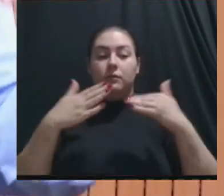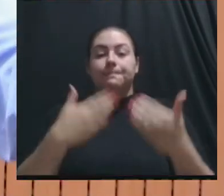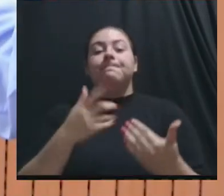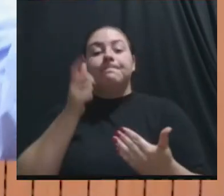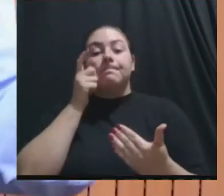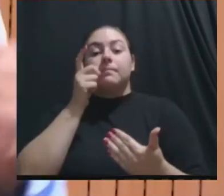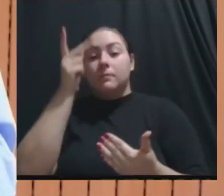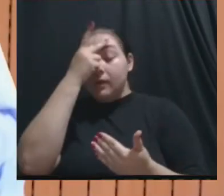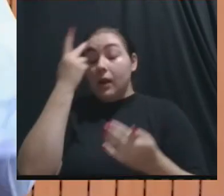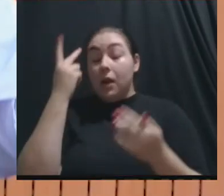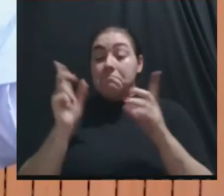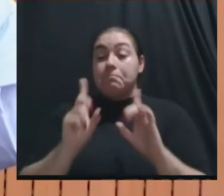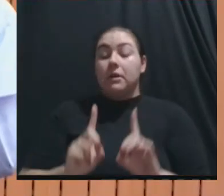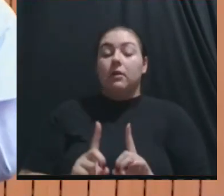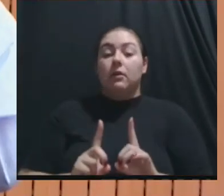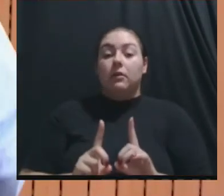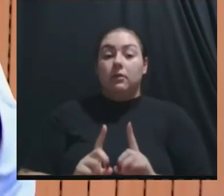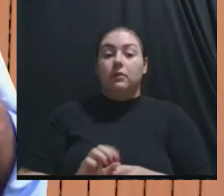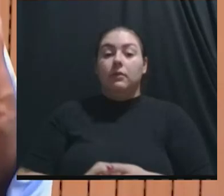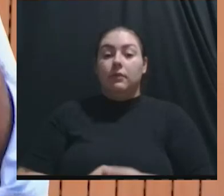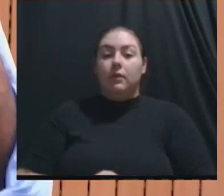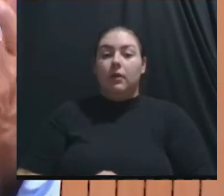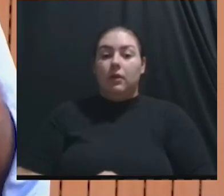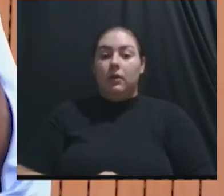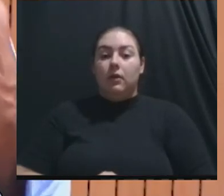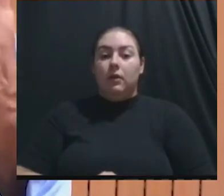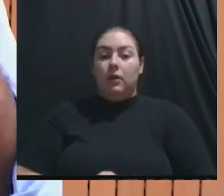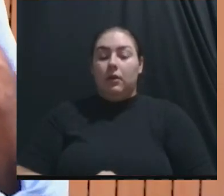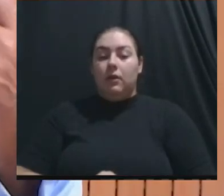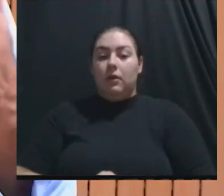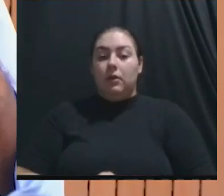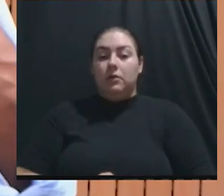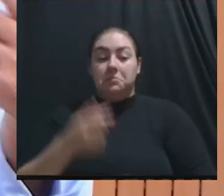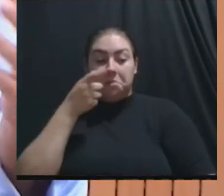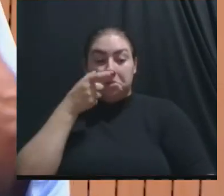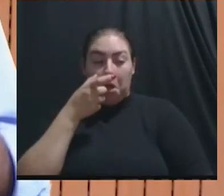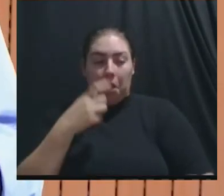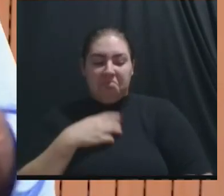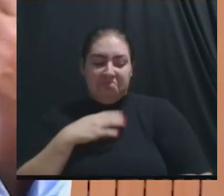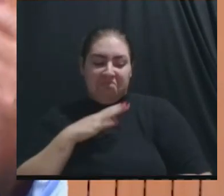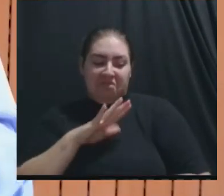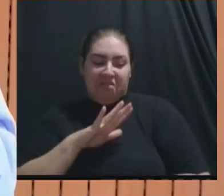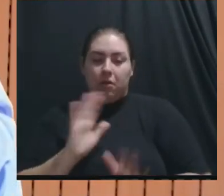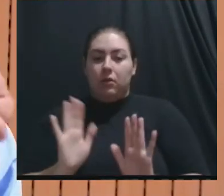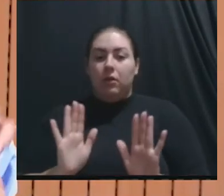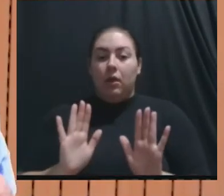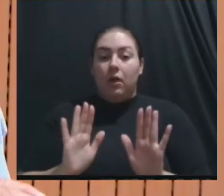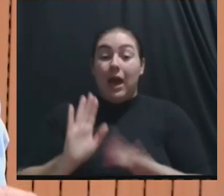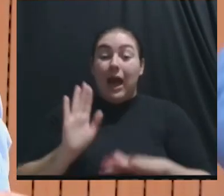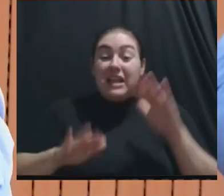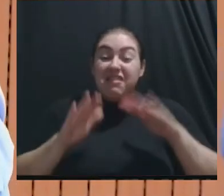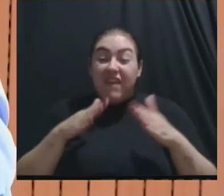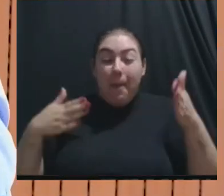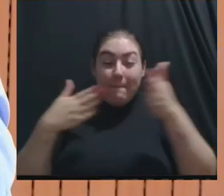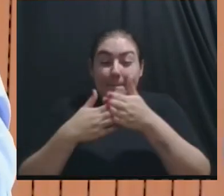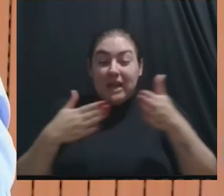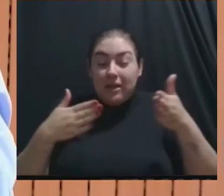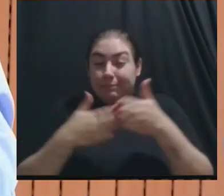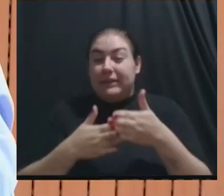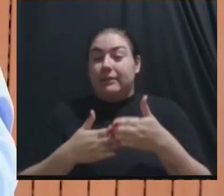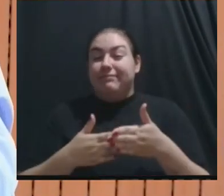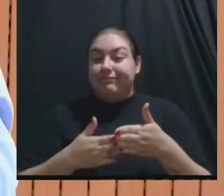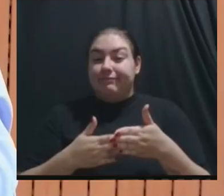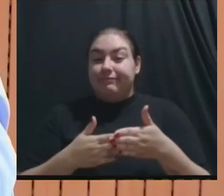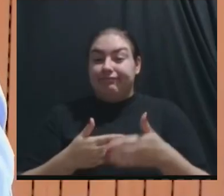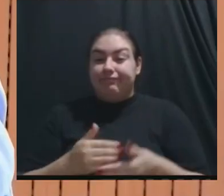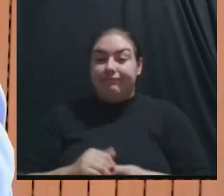uma certa inferiorização. Às vezes isso gera barreiras, bloqueios, até que a